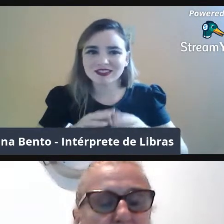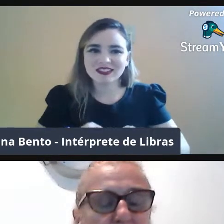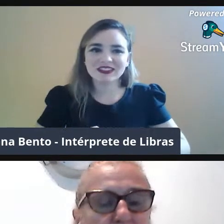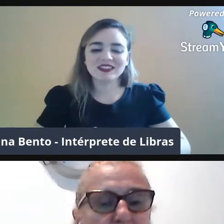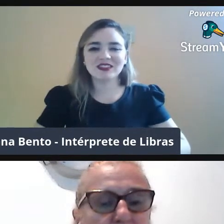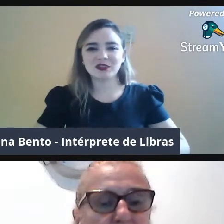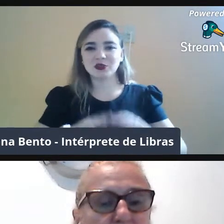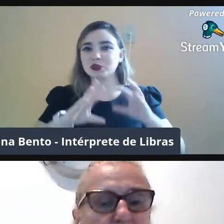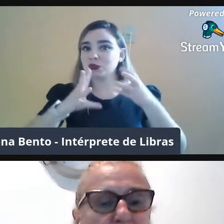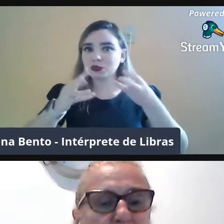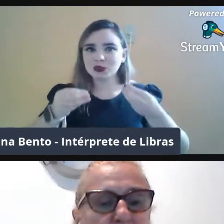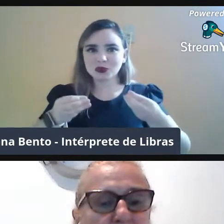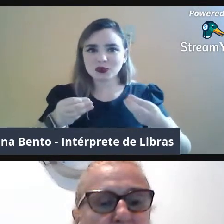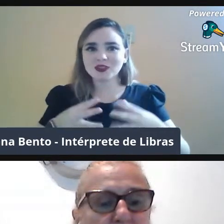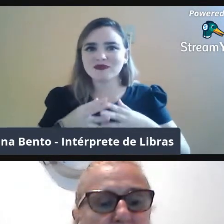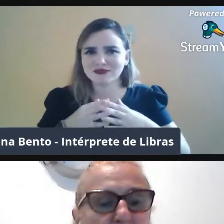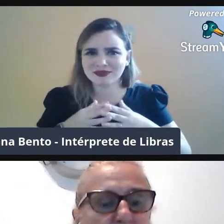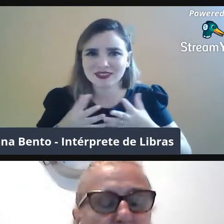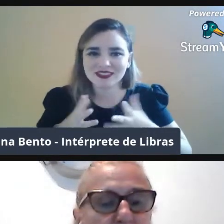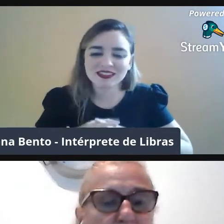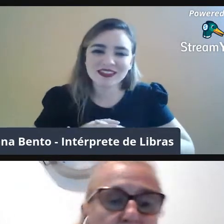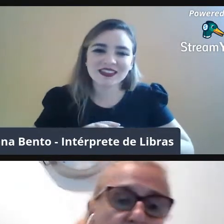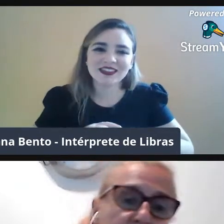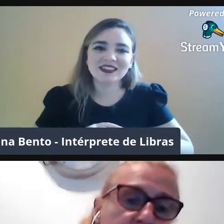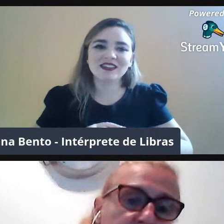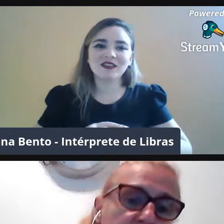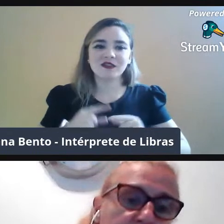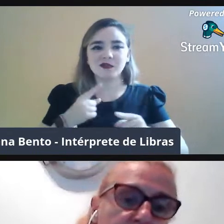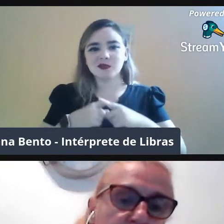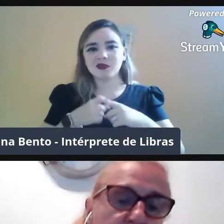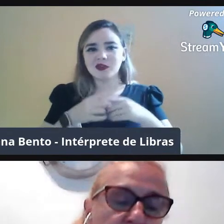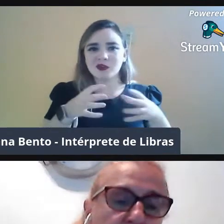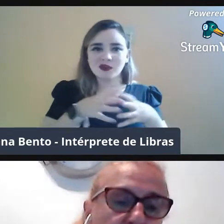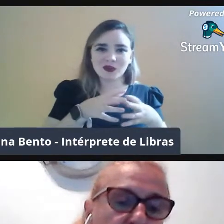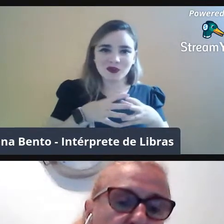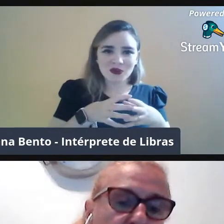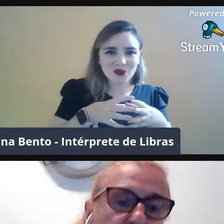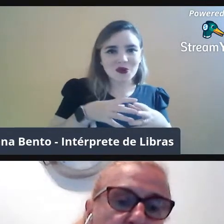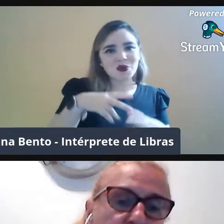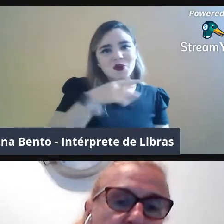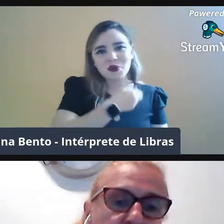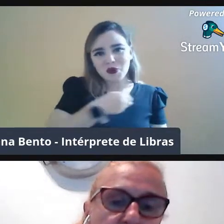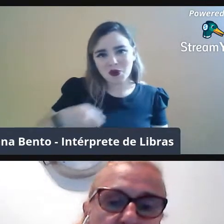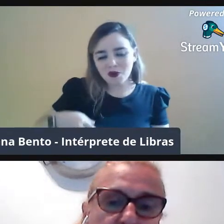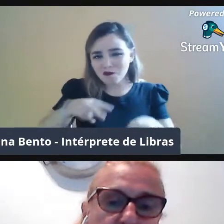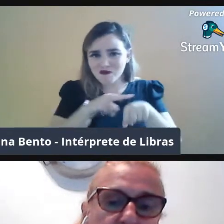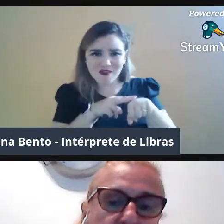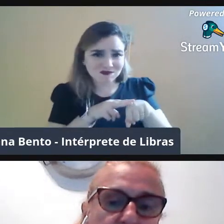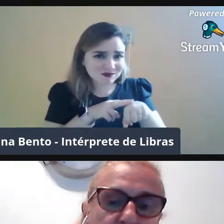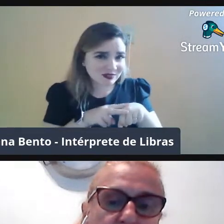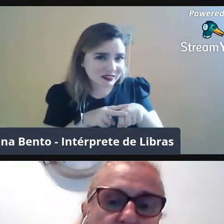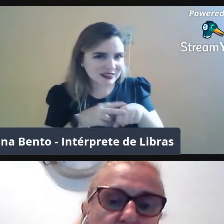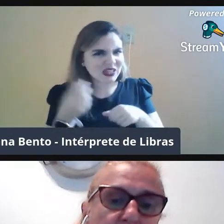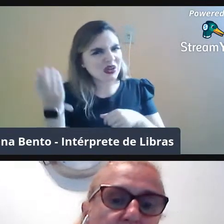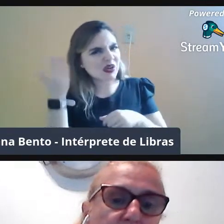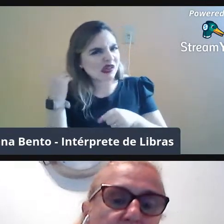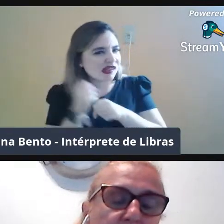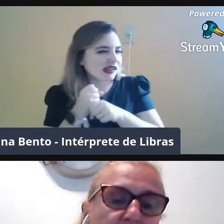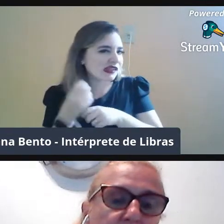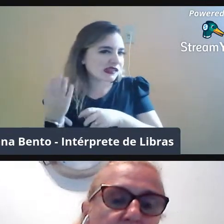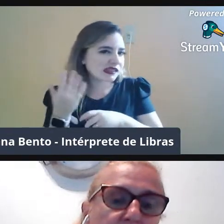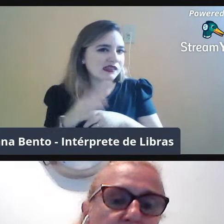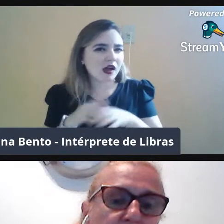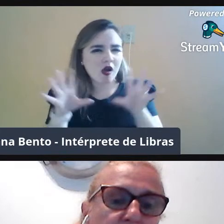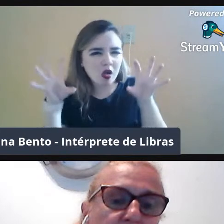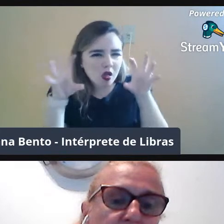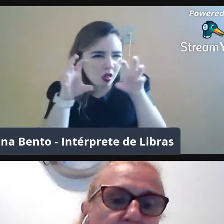paradoxal, né, em relação a ele ser filiado ao Partido Verde, a ligação do Partido Verde com esse passado